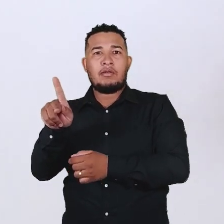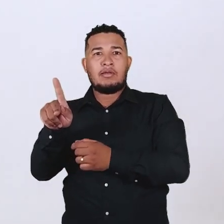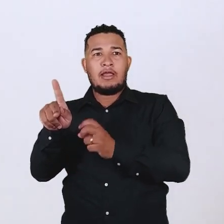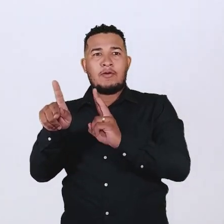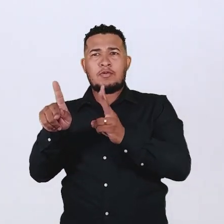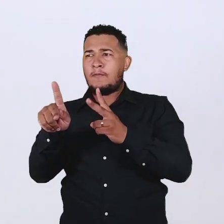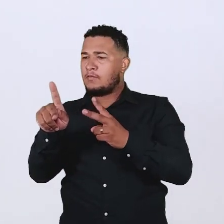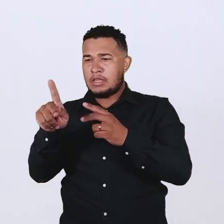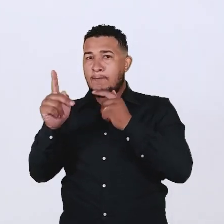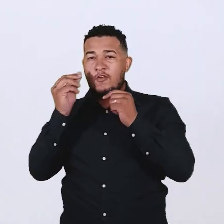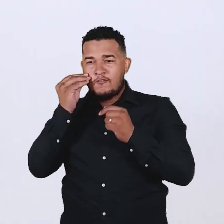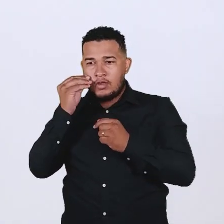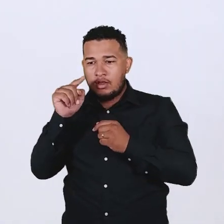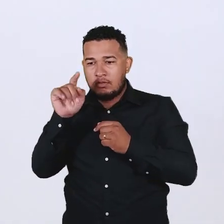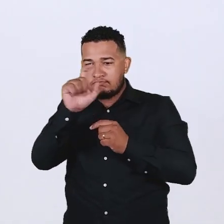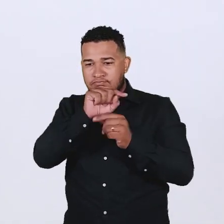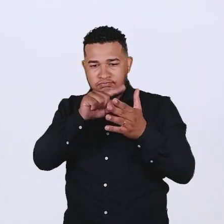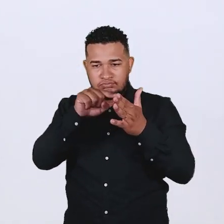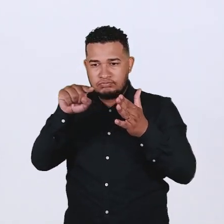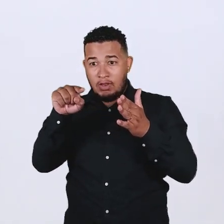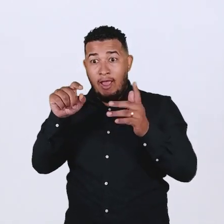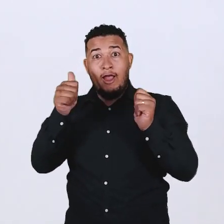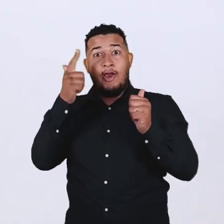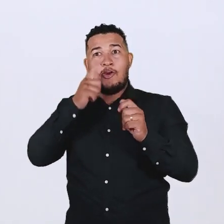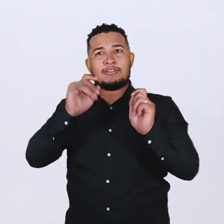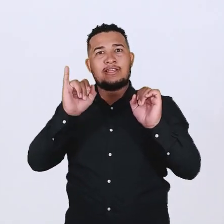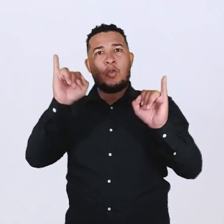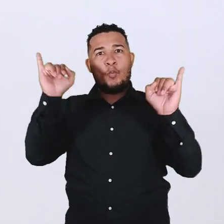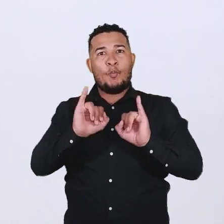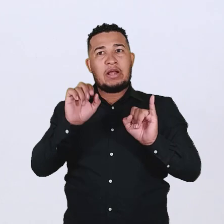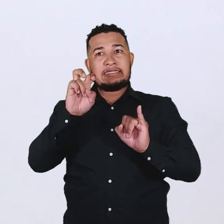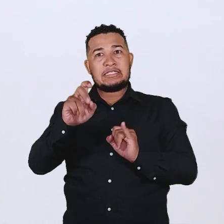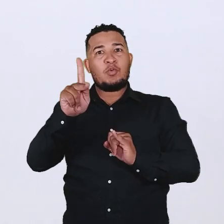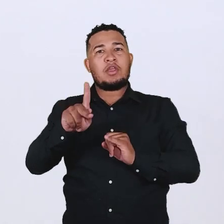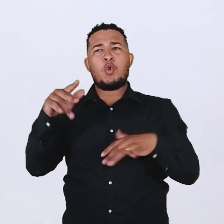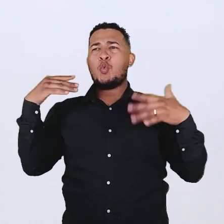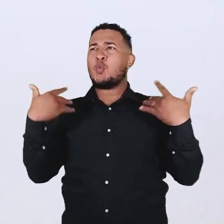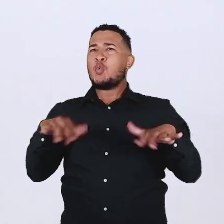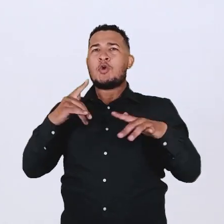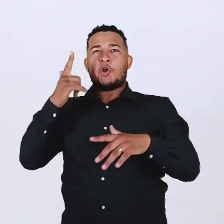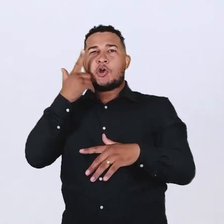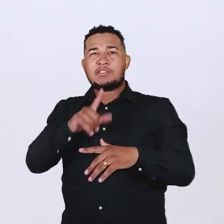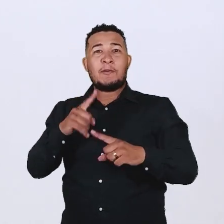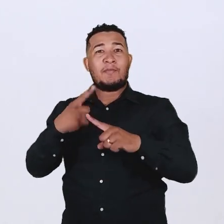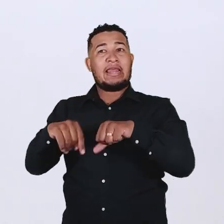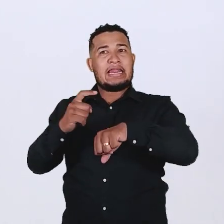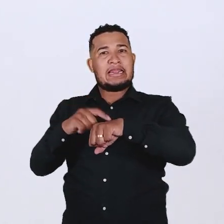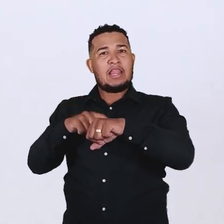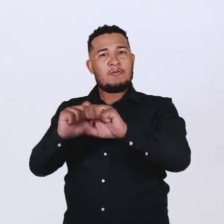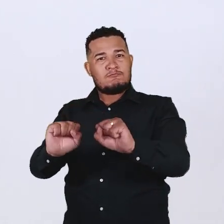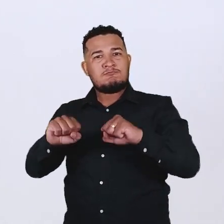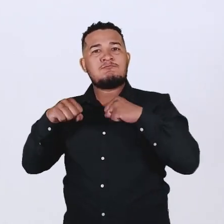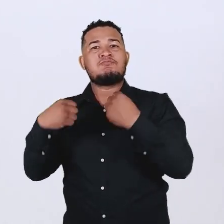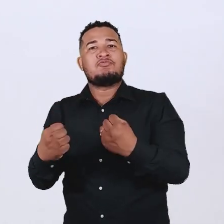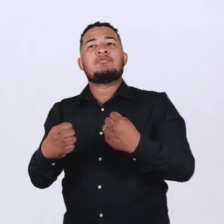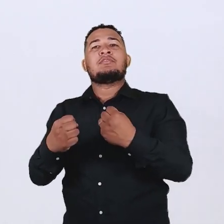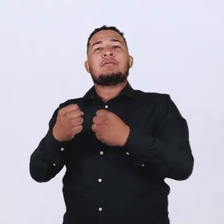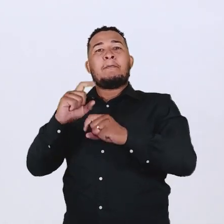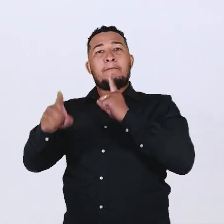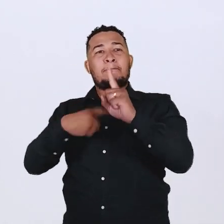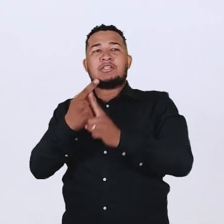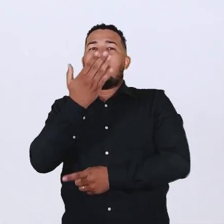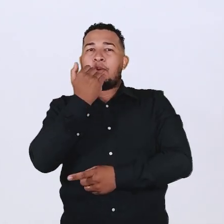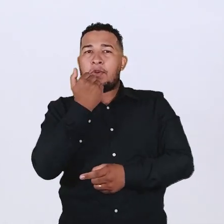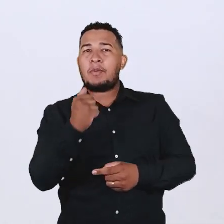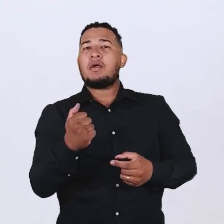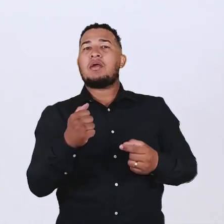e perder isso aí, você vai comemorar. Você vai celebrar esse momento. Por quê? Porque você, com o seu investimento, com o tempo que você dedicou